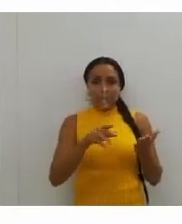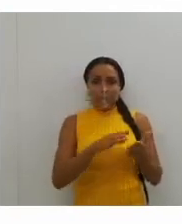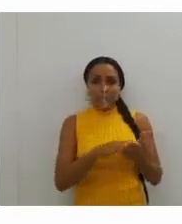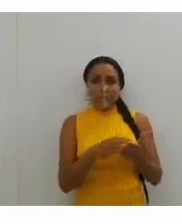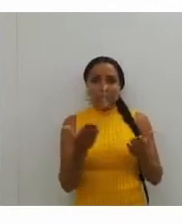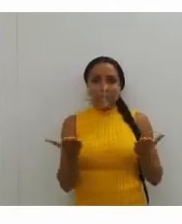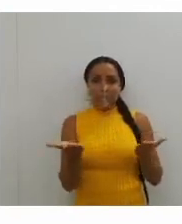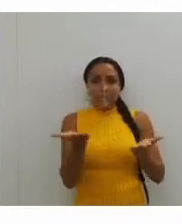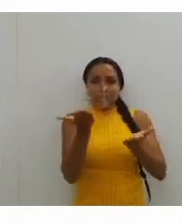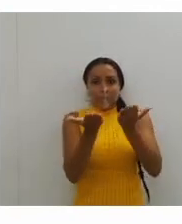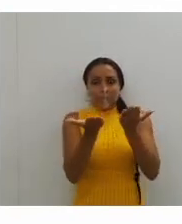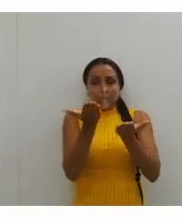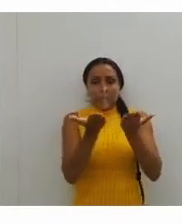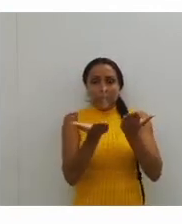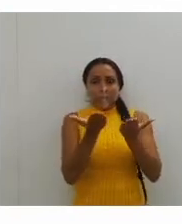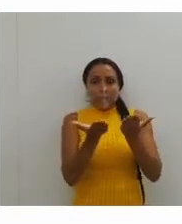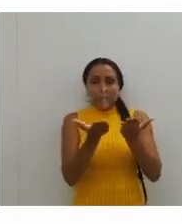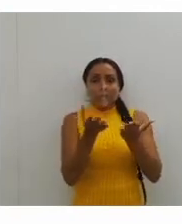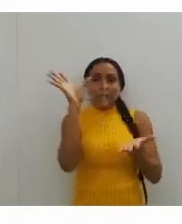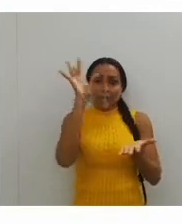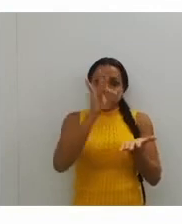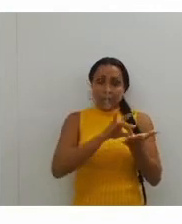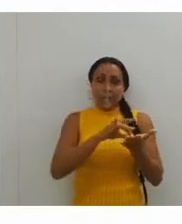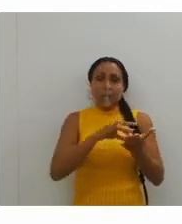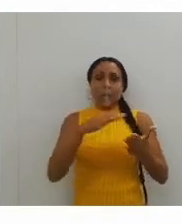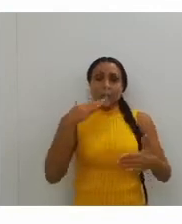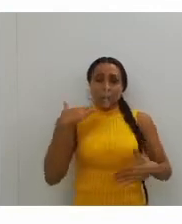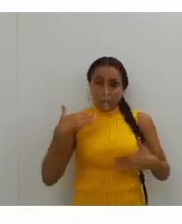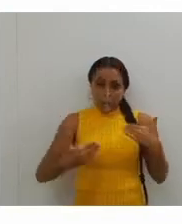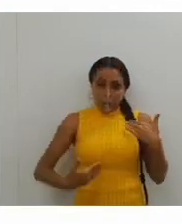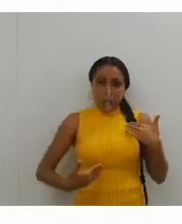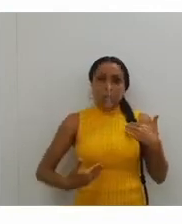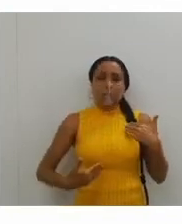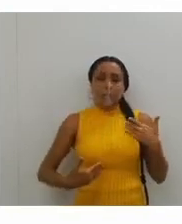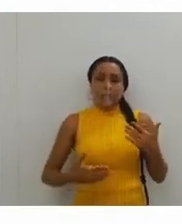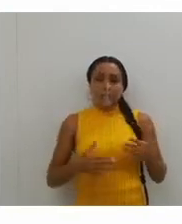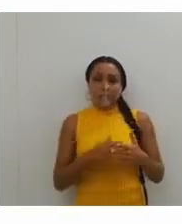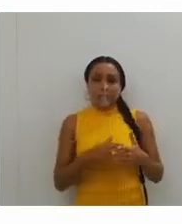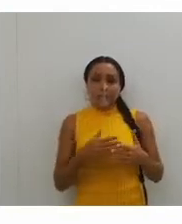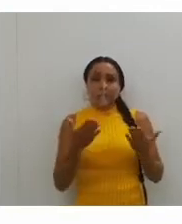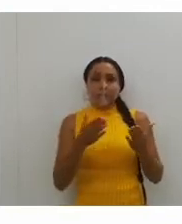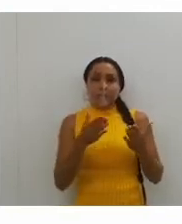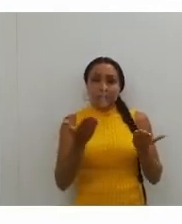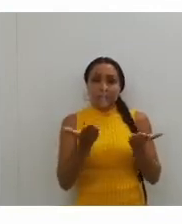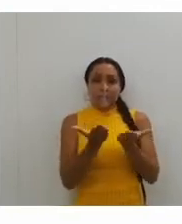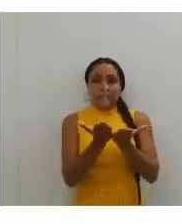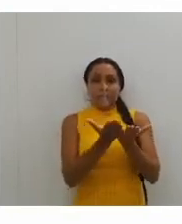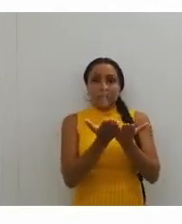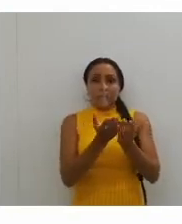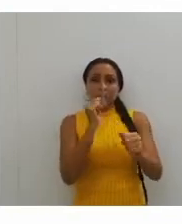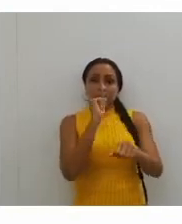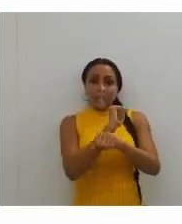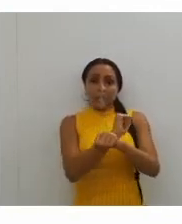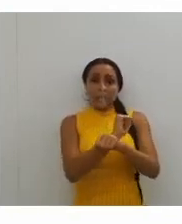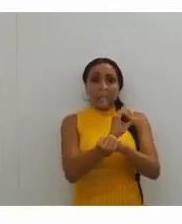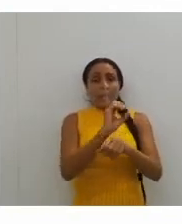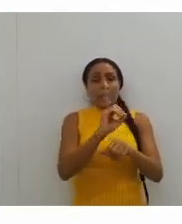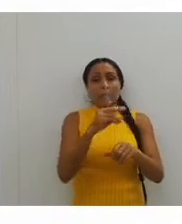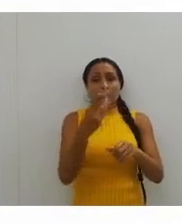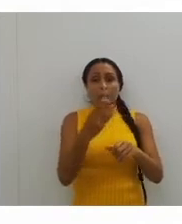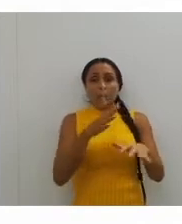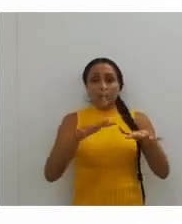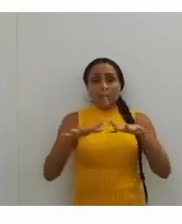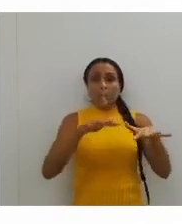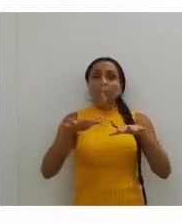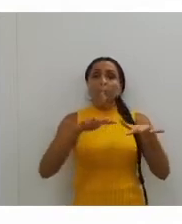balança indica o peso real do corpo. O sistema está em equilíbrio estático ou dinâmico. No segundo